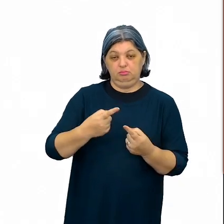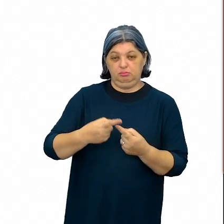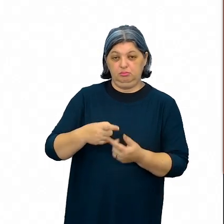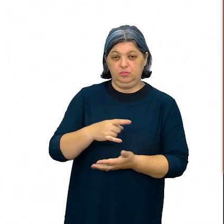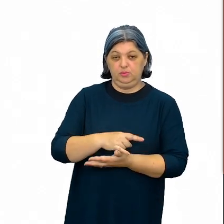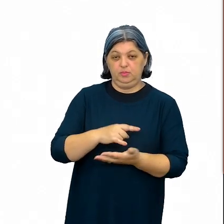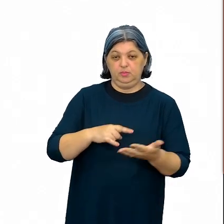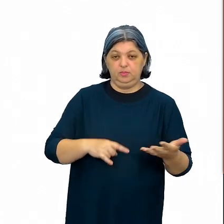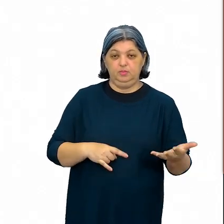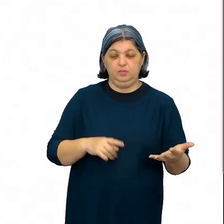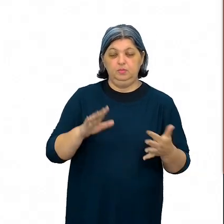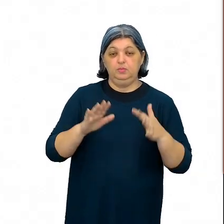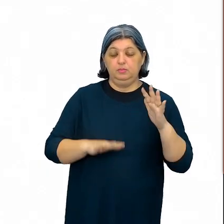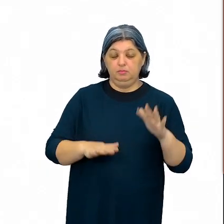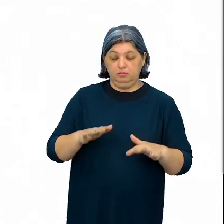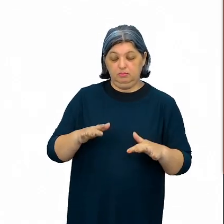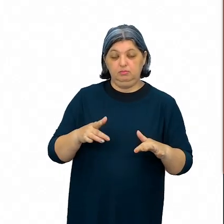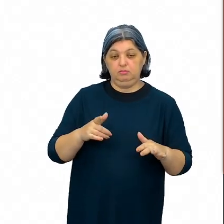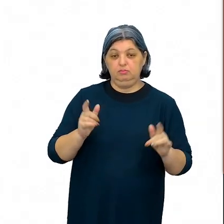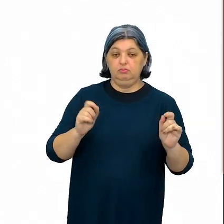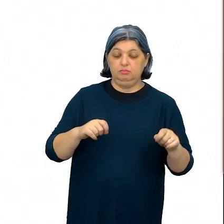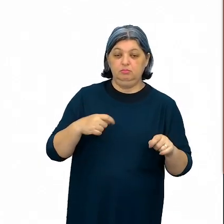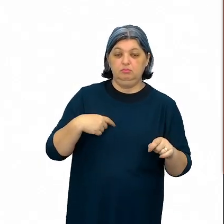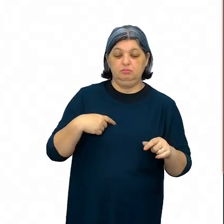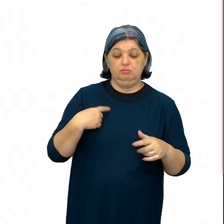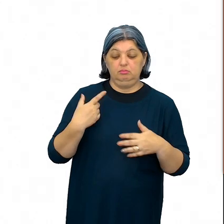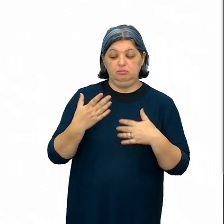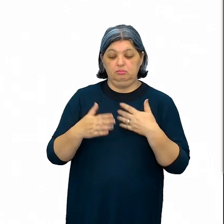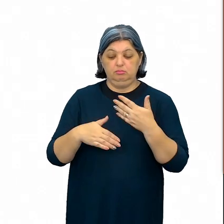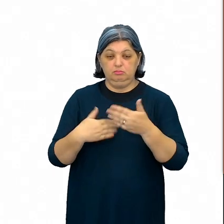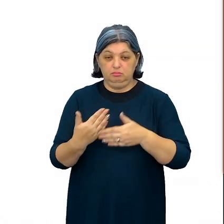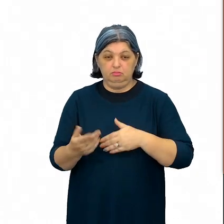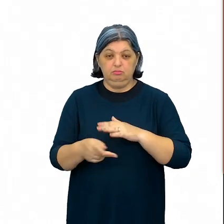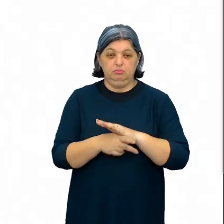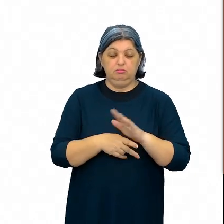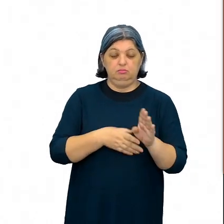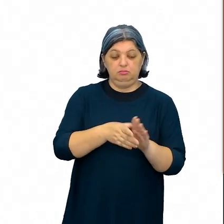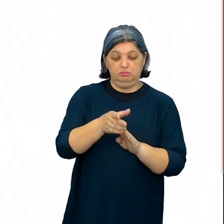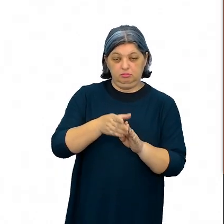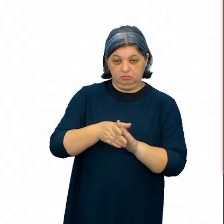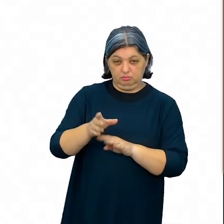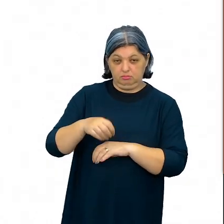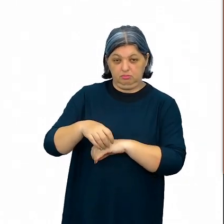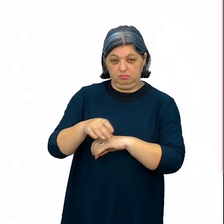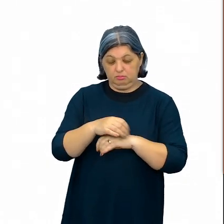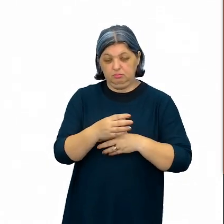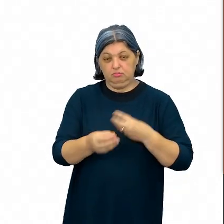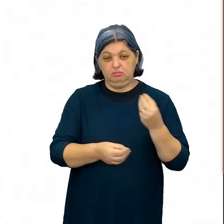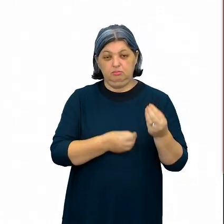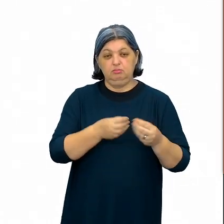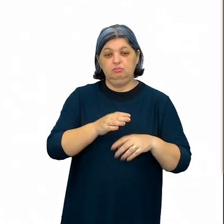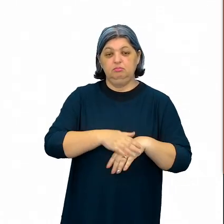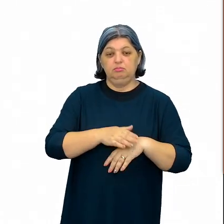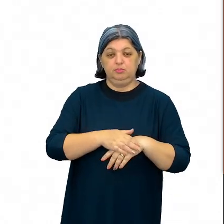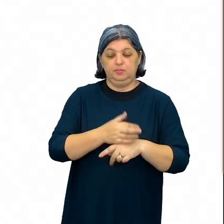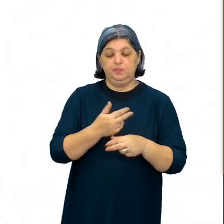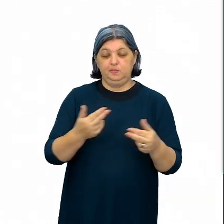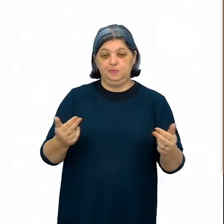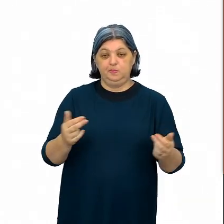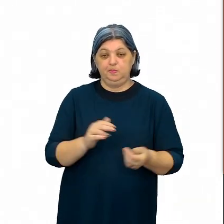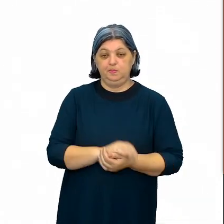documento né e que de certa forma vão subsidiando e norteando os nossos afazeres profissionais